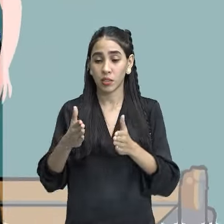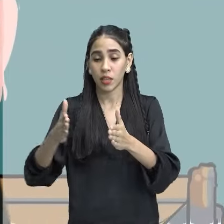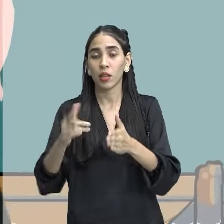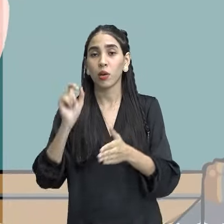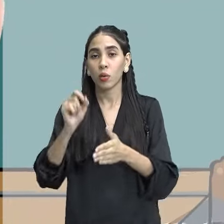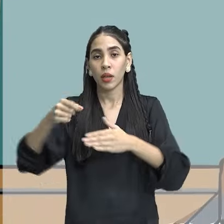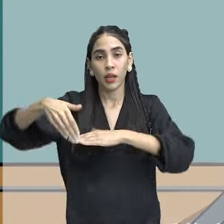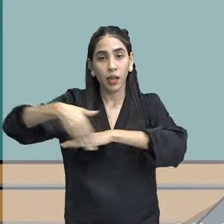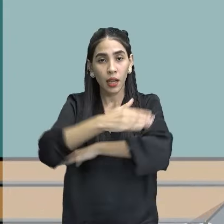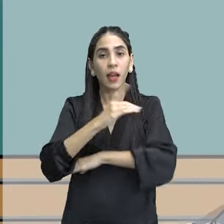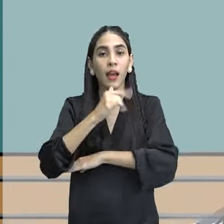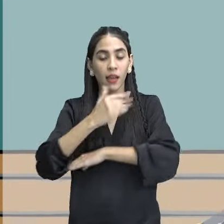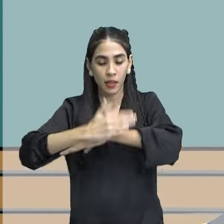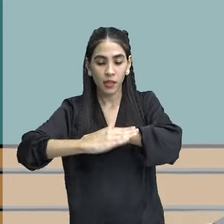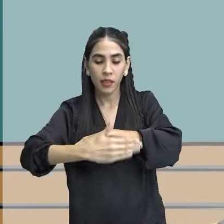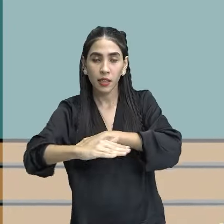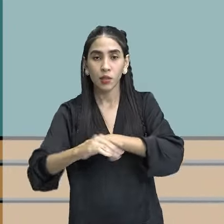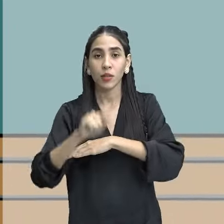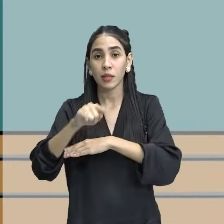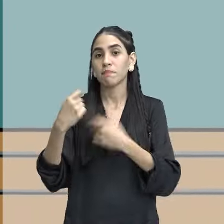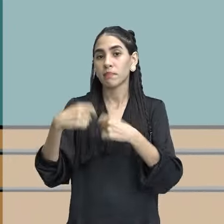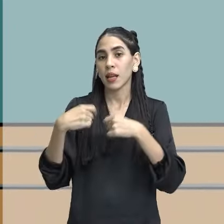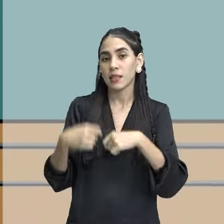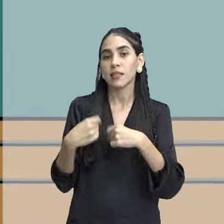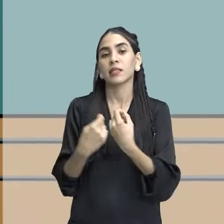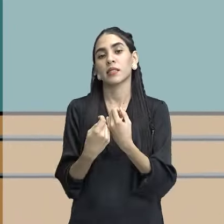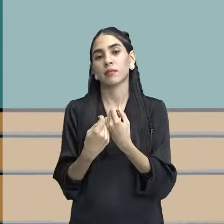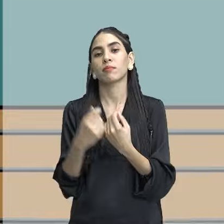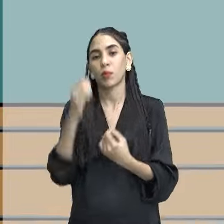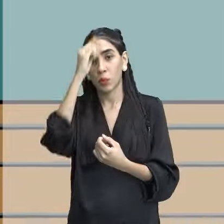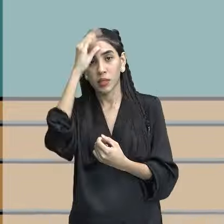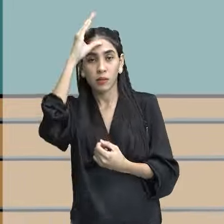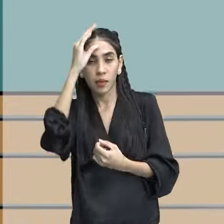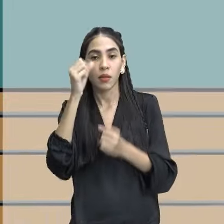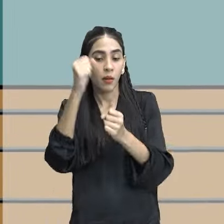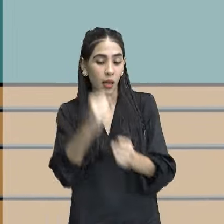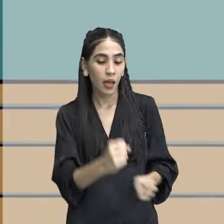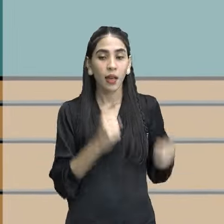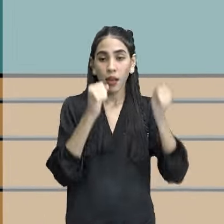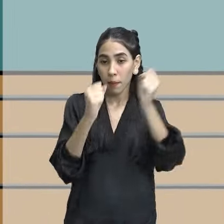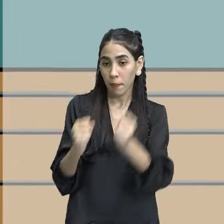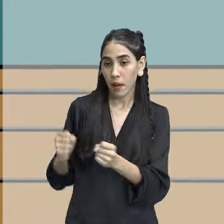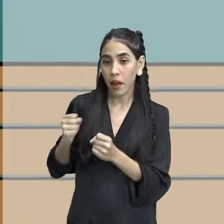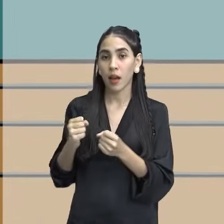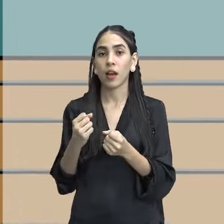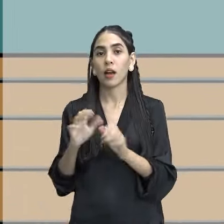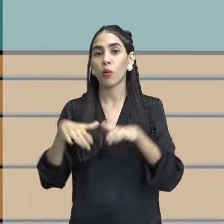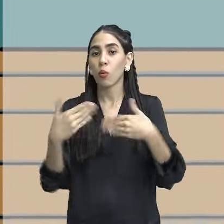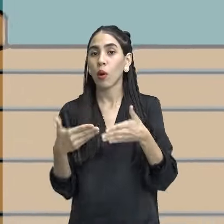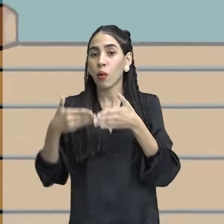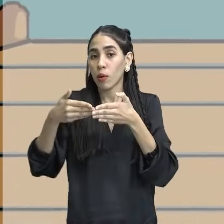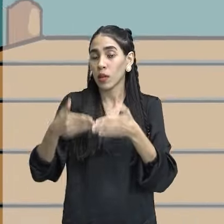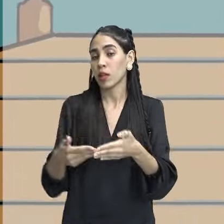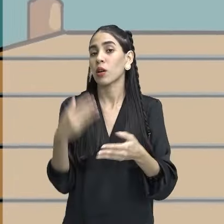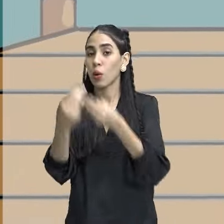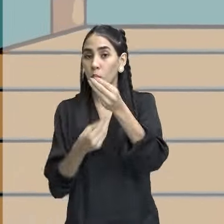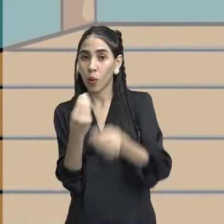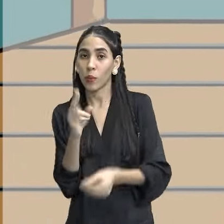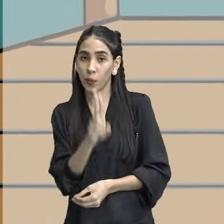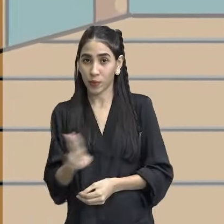Amazonas são os rios. E tem que ter conhecimento para remar, para saber qual é a canoa, quando utilizar,